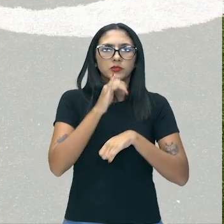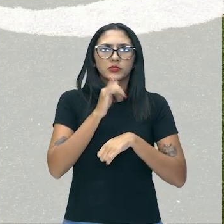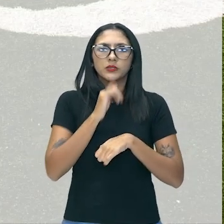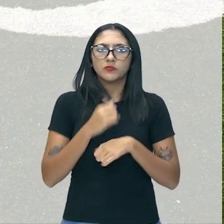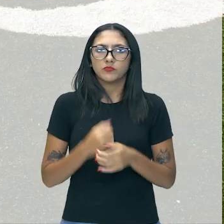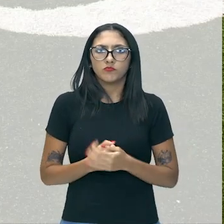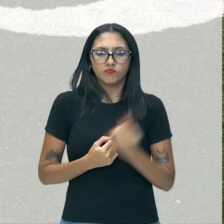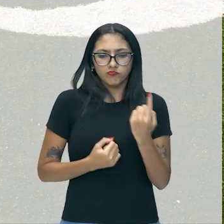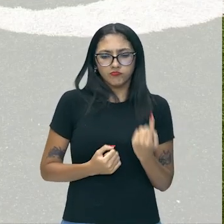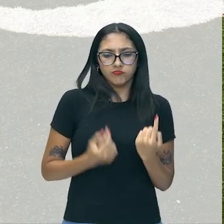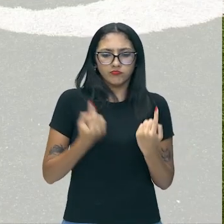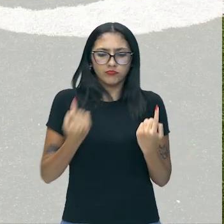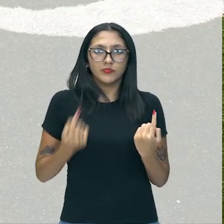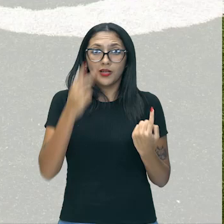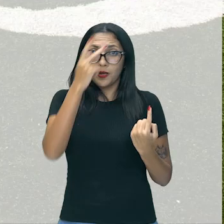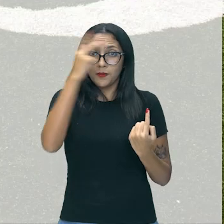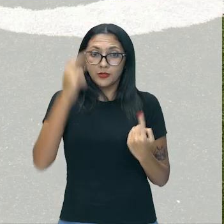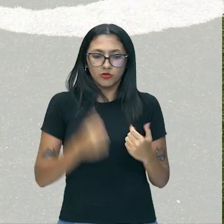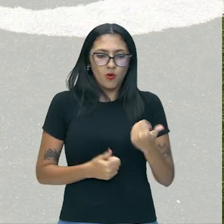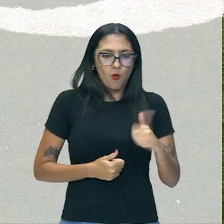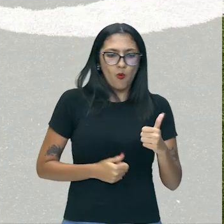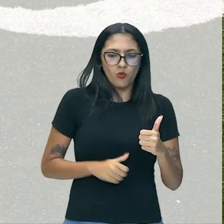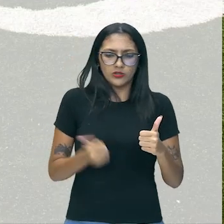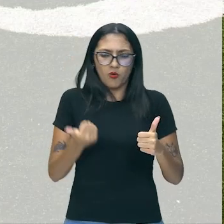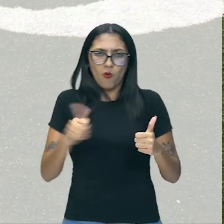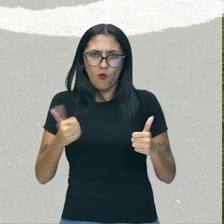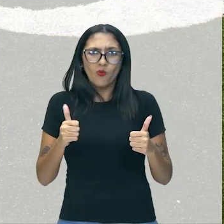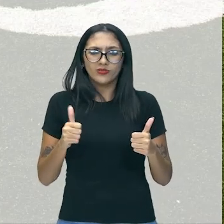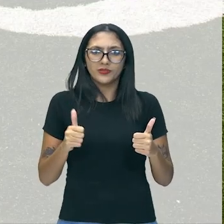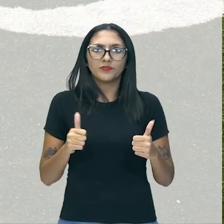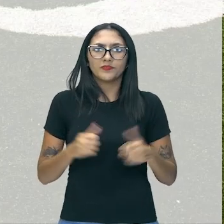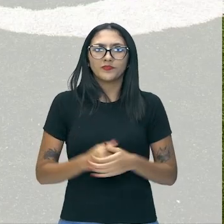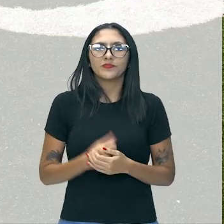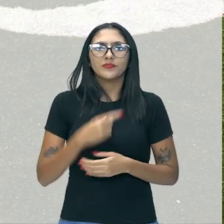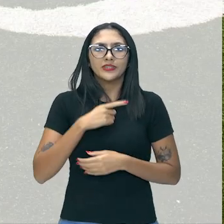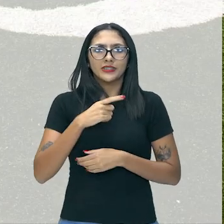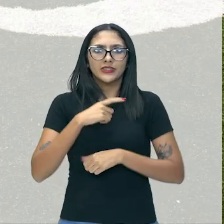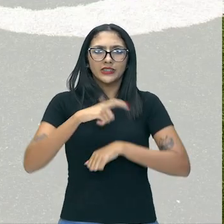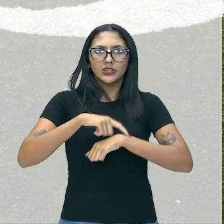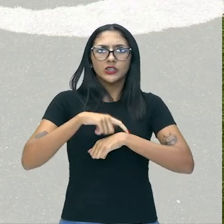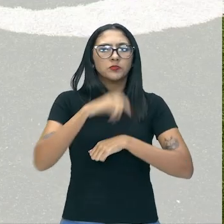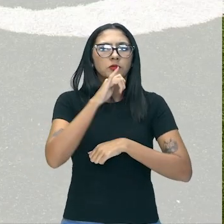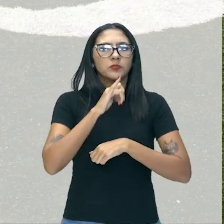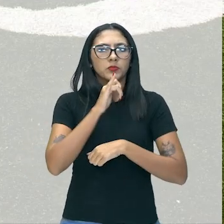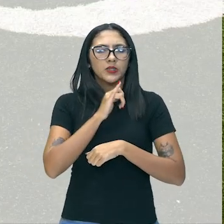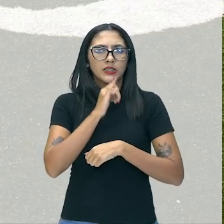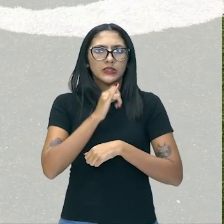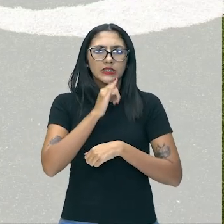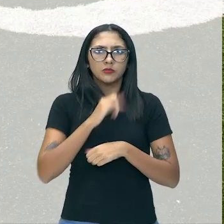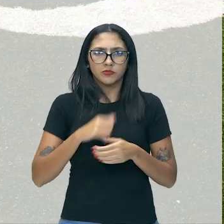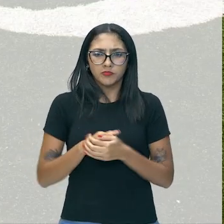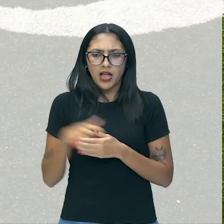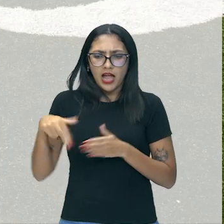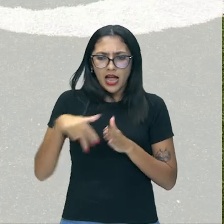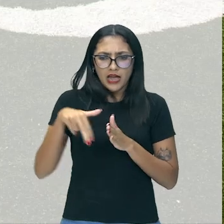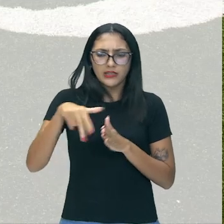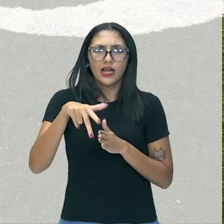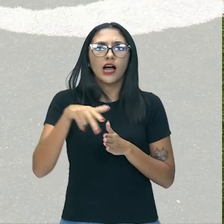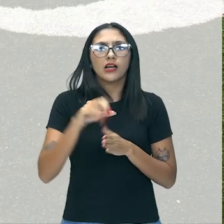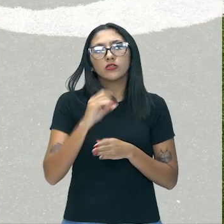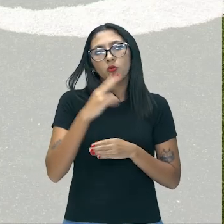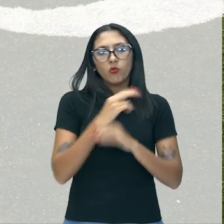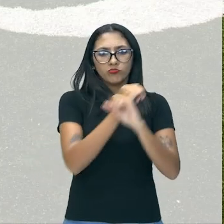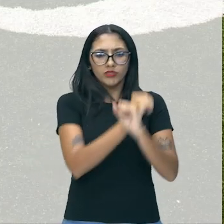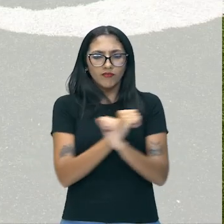com 11 jogadores, eles vão se revezar entre momentos de ataque e defesa. E um time completo